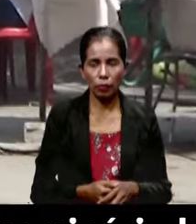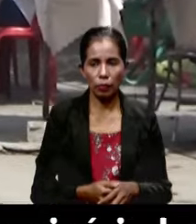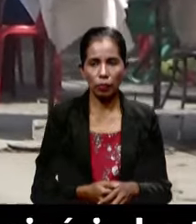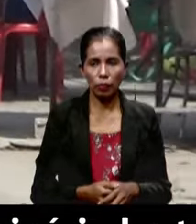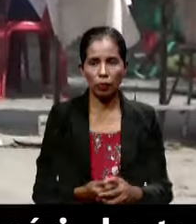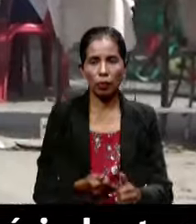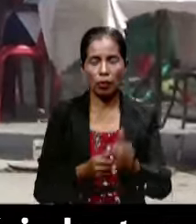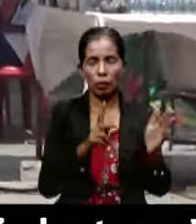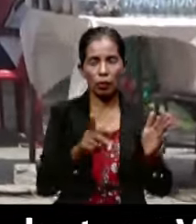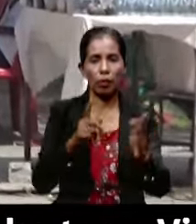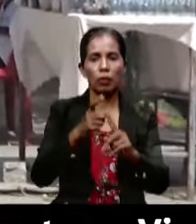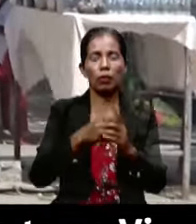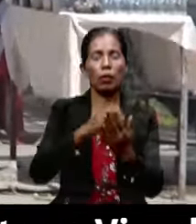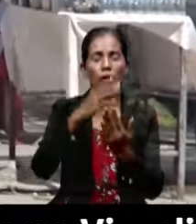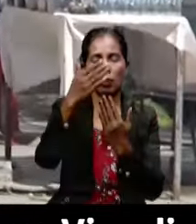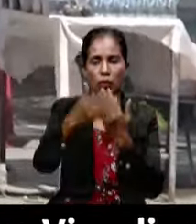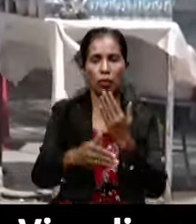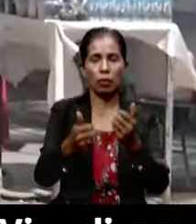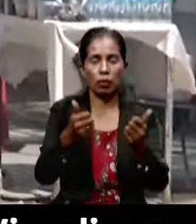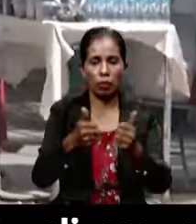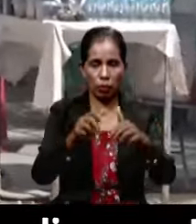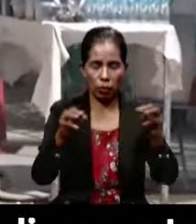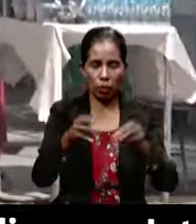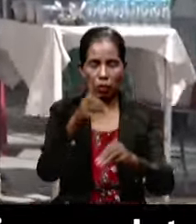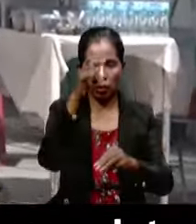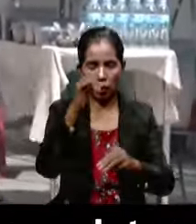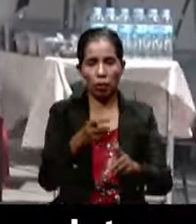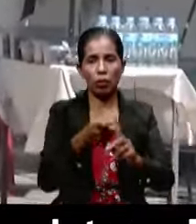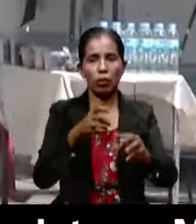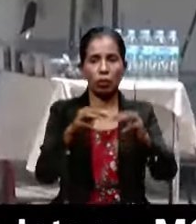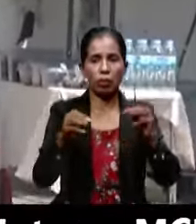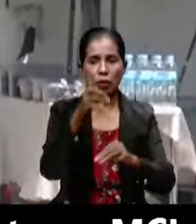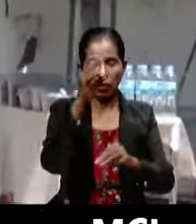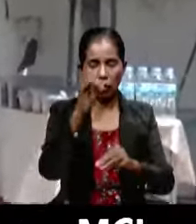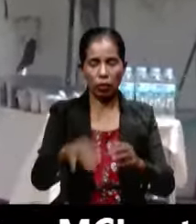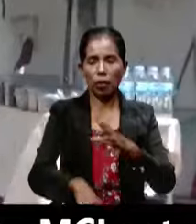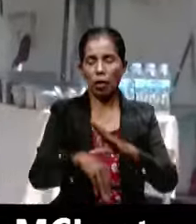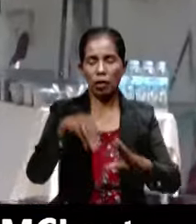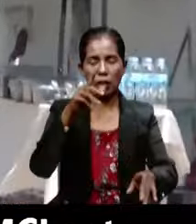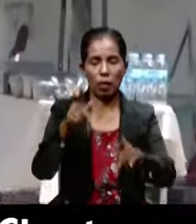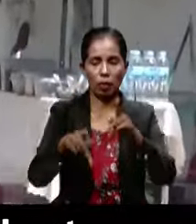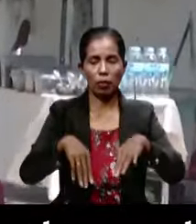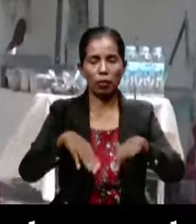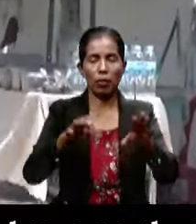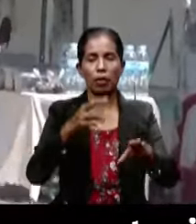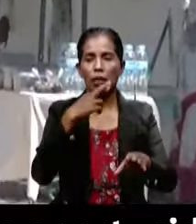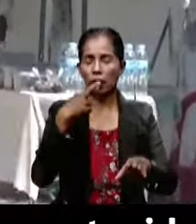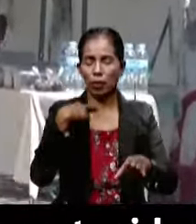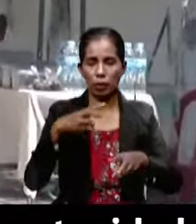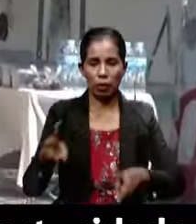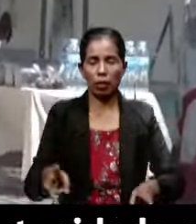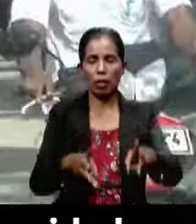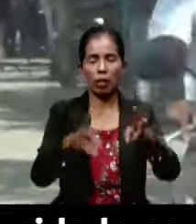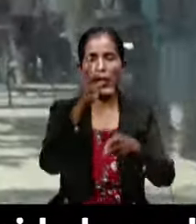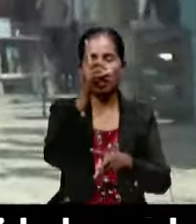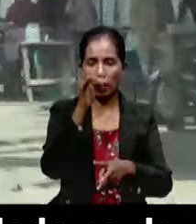Tur plano ia fulangoing autoridade município dili lihusi guarda gestão município dili se hasai comunidade nebefang etu ia dalang nini ia